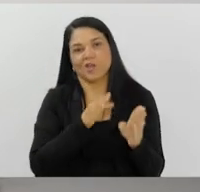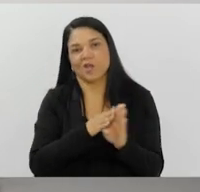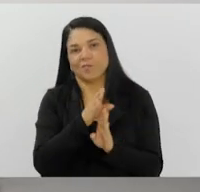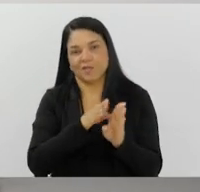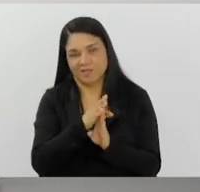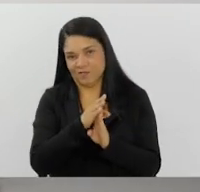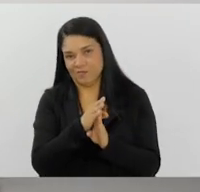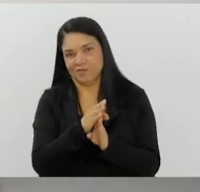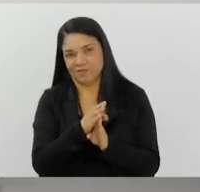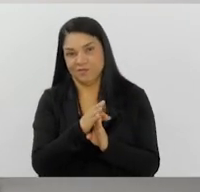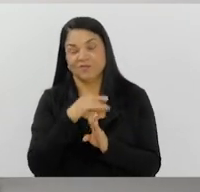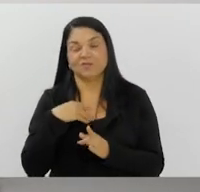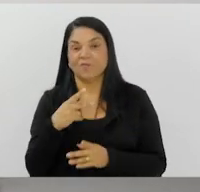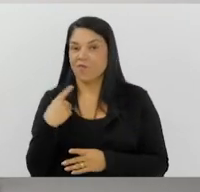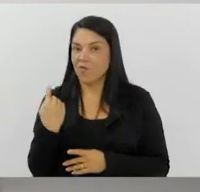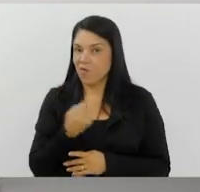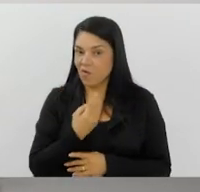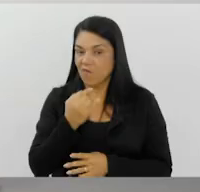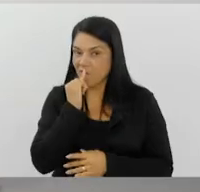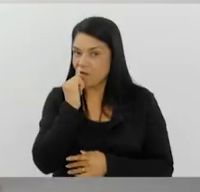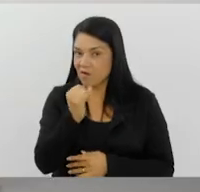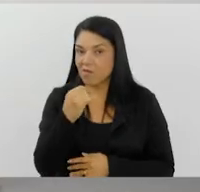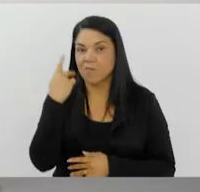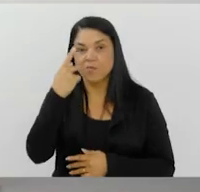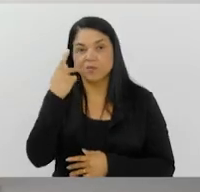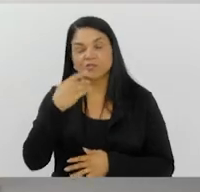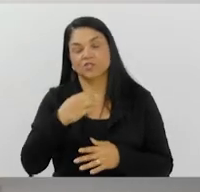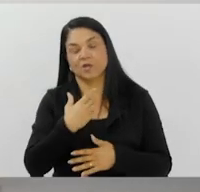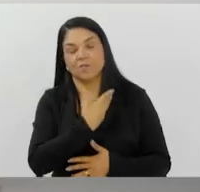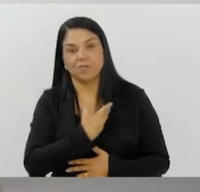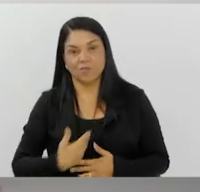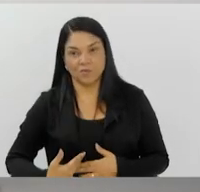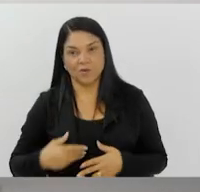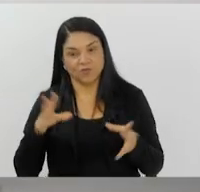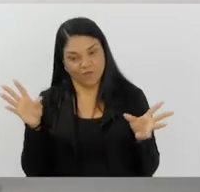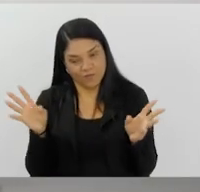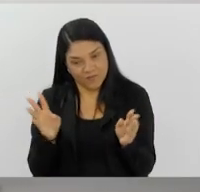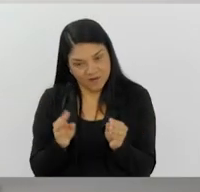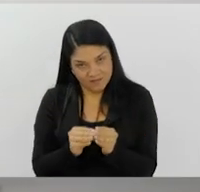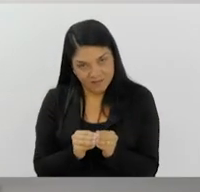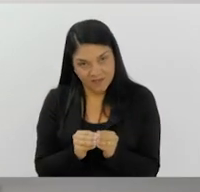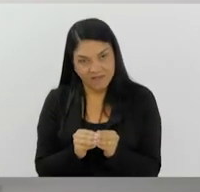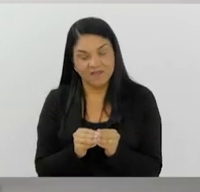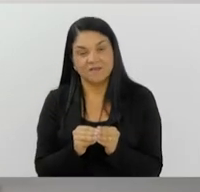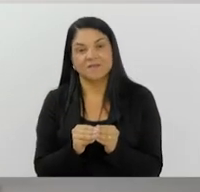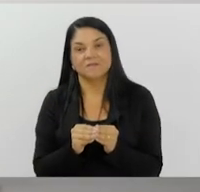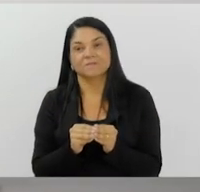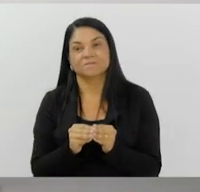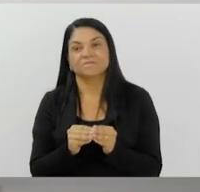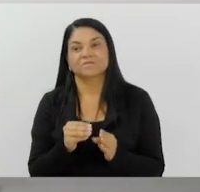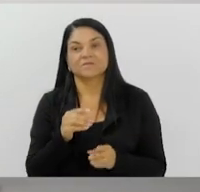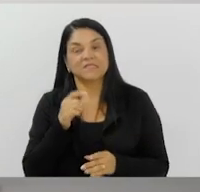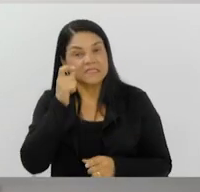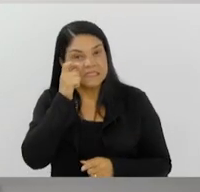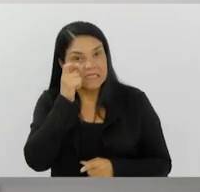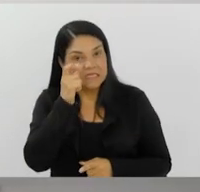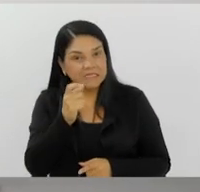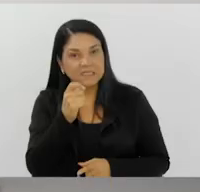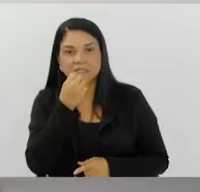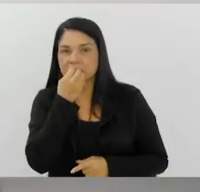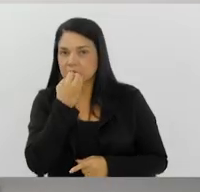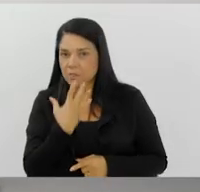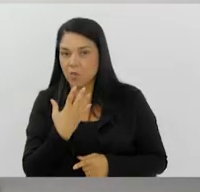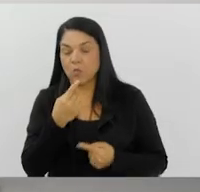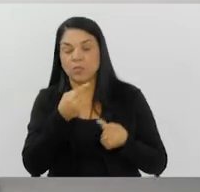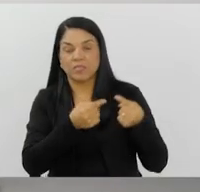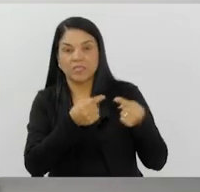política pública né no fim das contas e a gente para finalizar porque eu já estudi meu tempo eh seria muito interessante que a gente fizesse esse